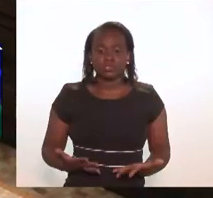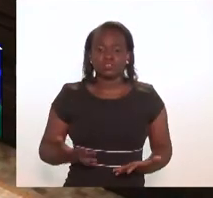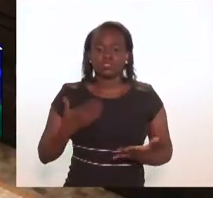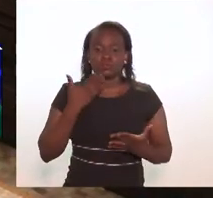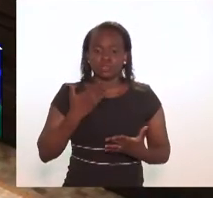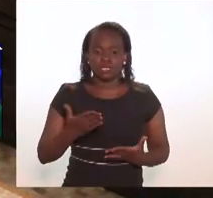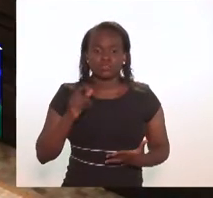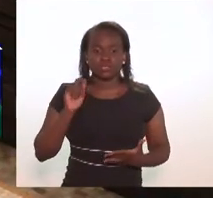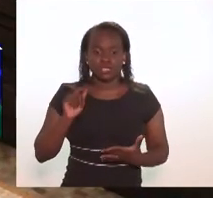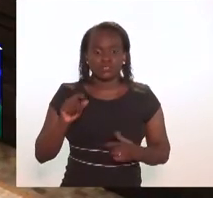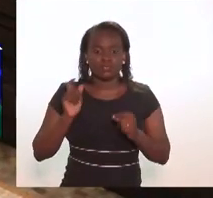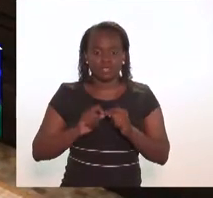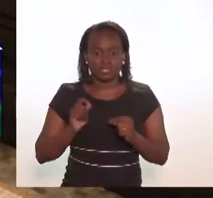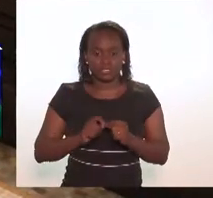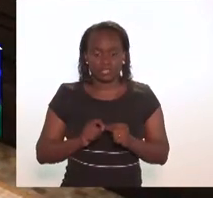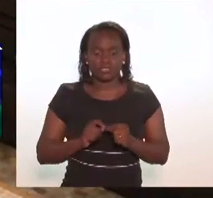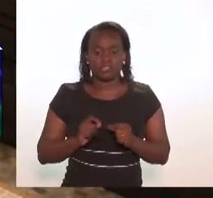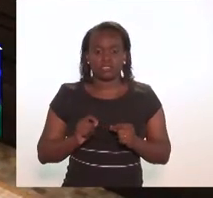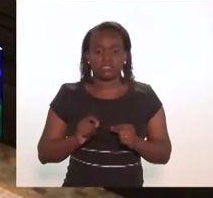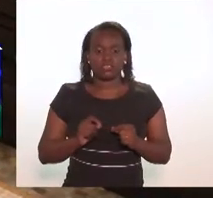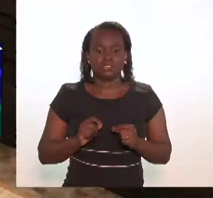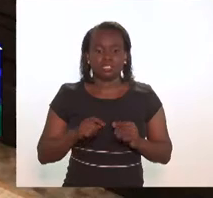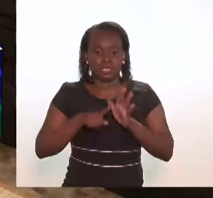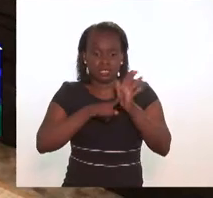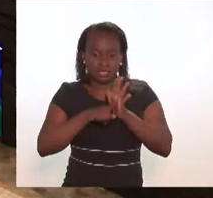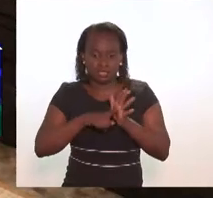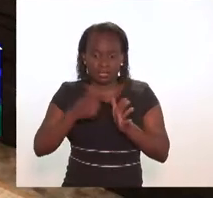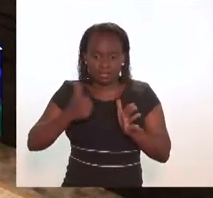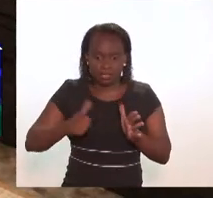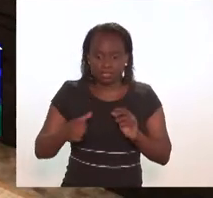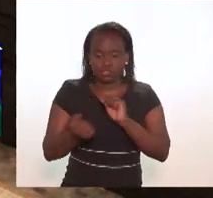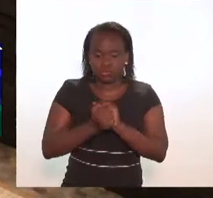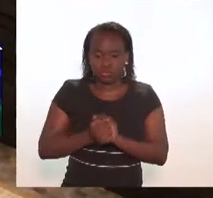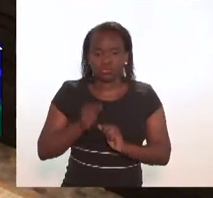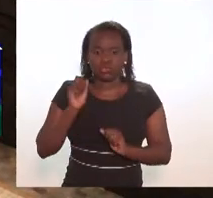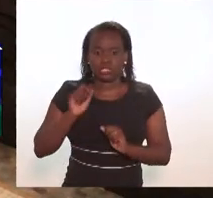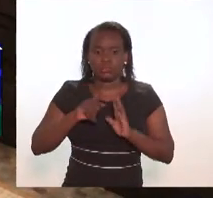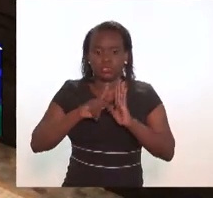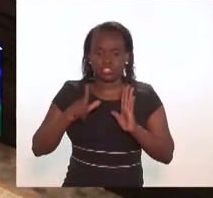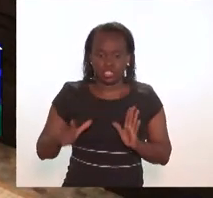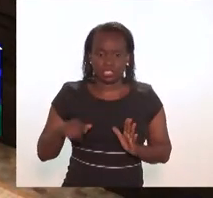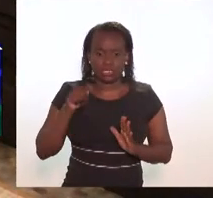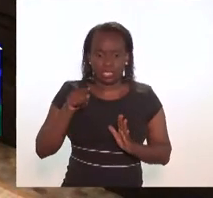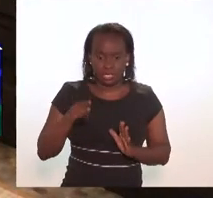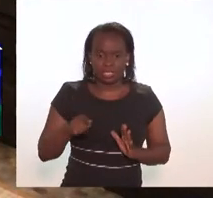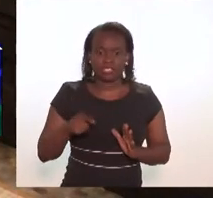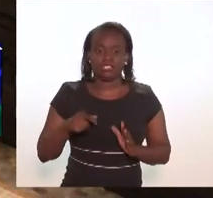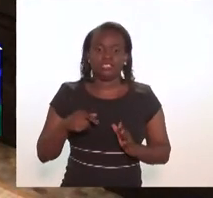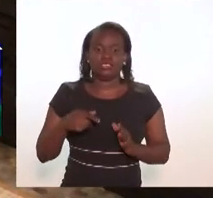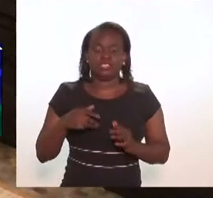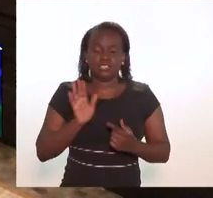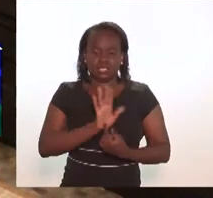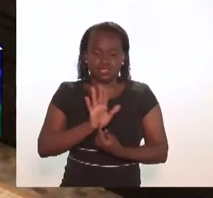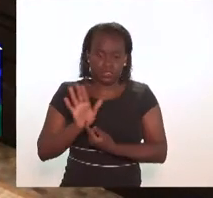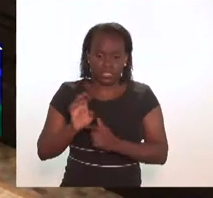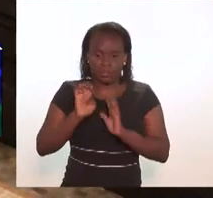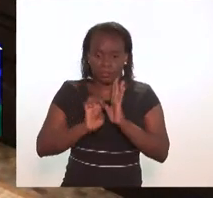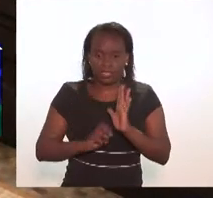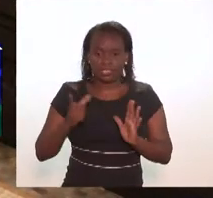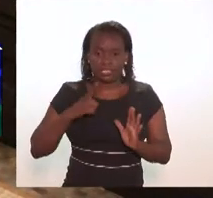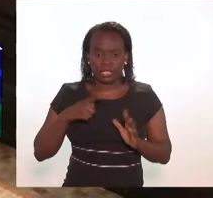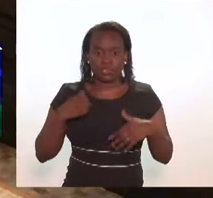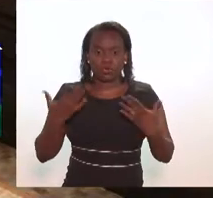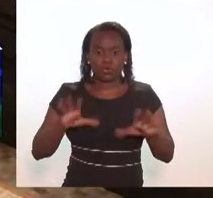senhor para fazer uma avaliação comigo. O projeto de lei e as emendas oferecidas em plenário ou